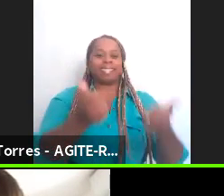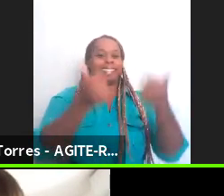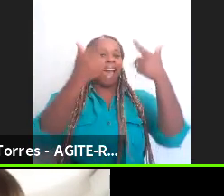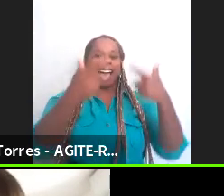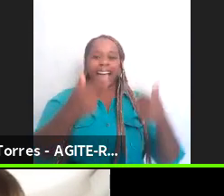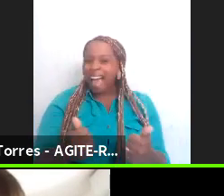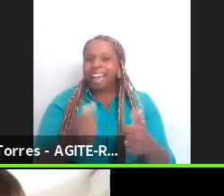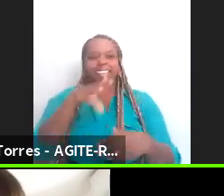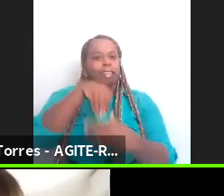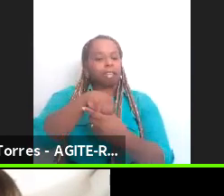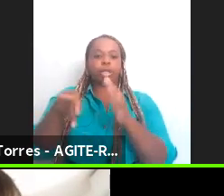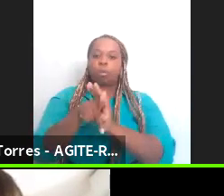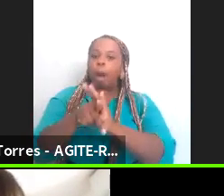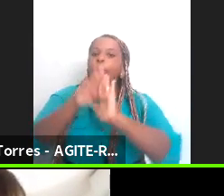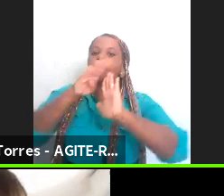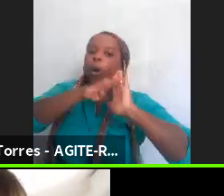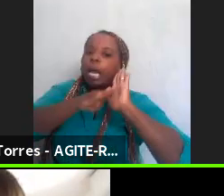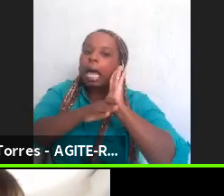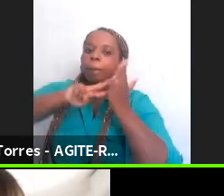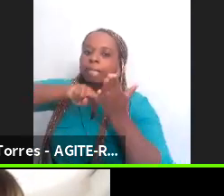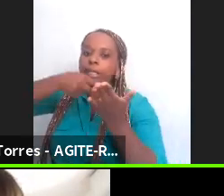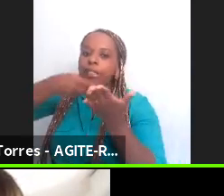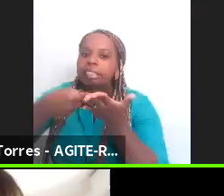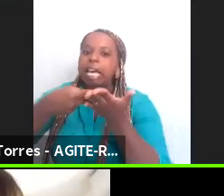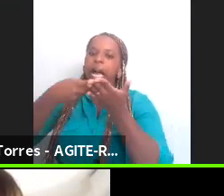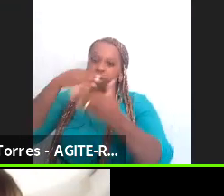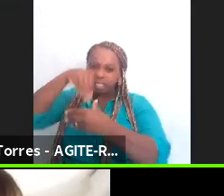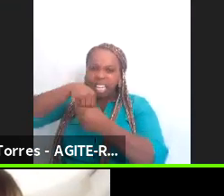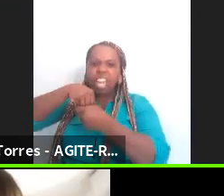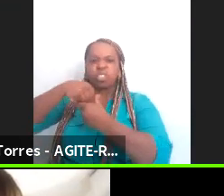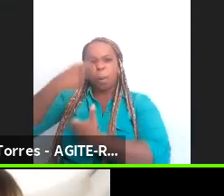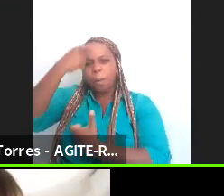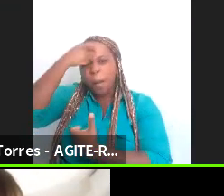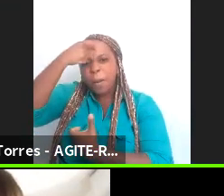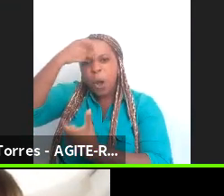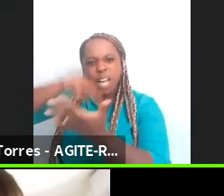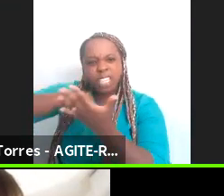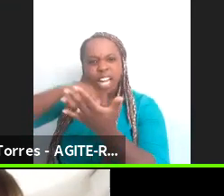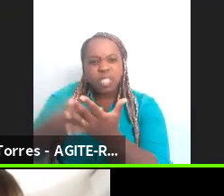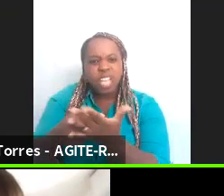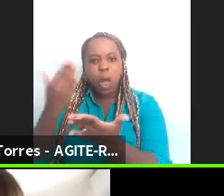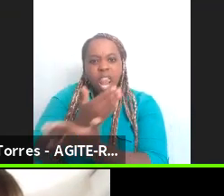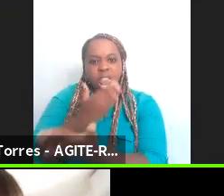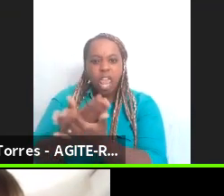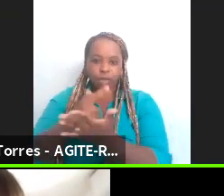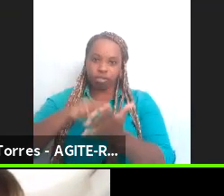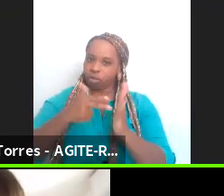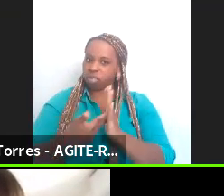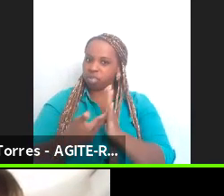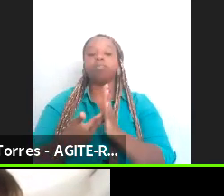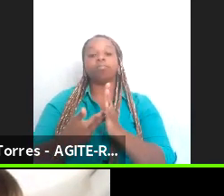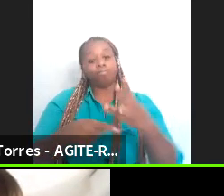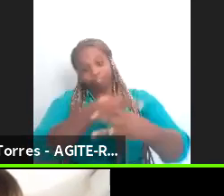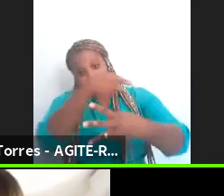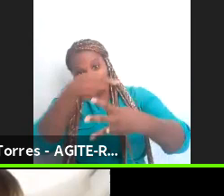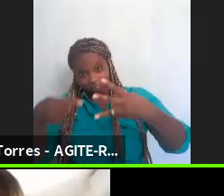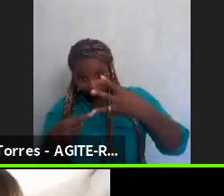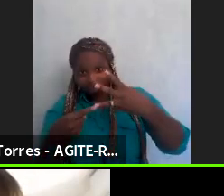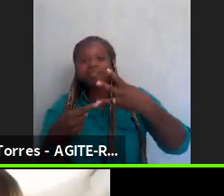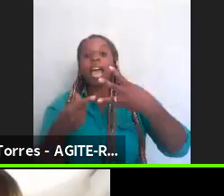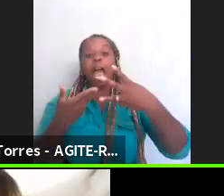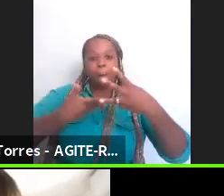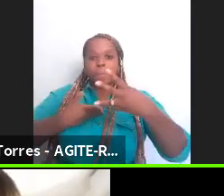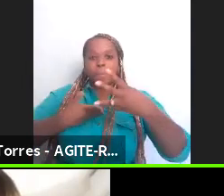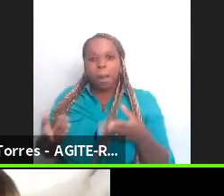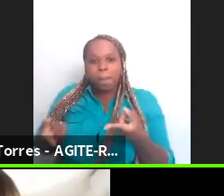programa de tradução, programa de memória de tradução para traduzir livro. As outras três de nós utilizam já